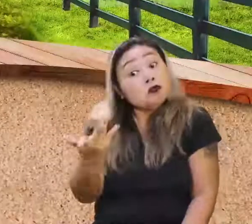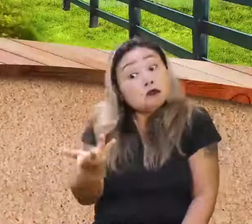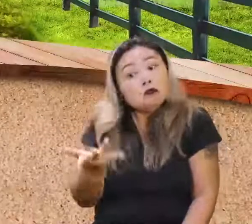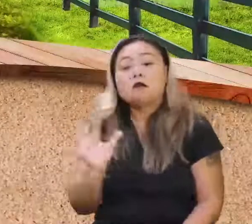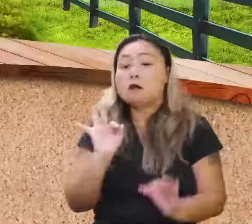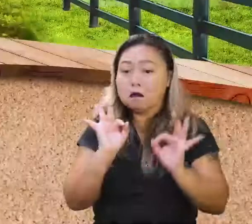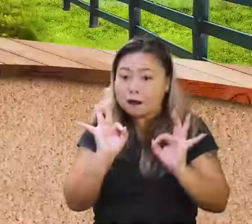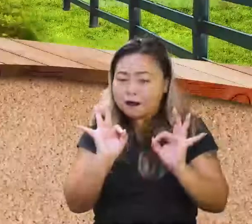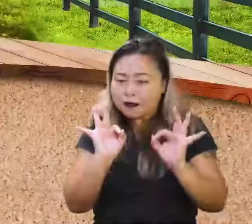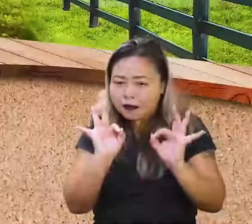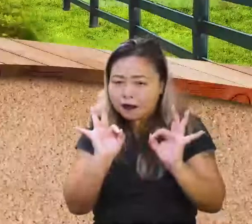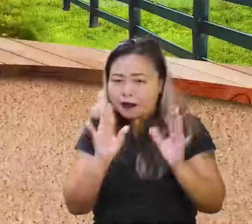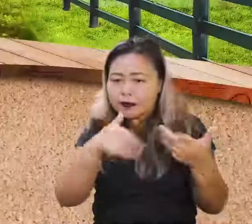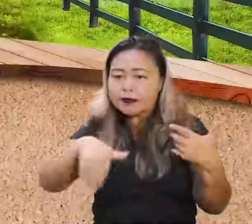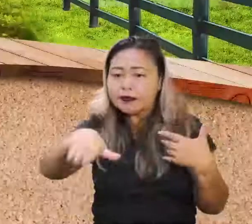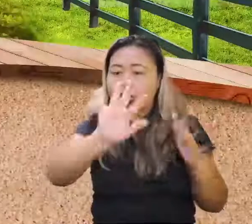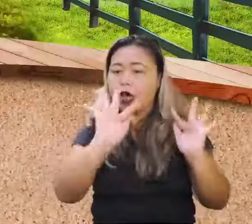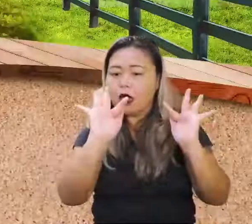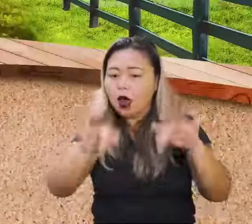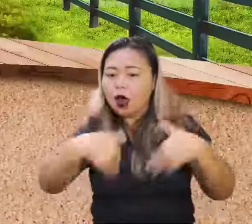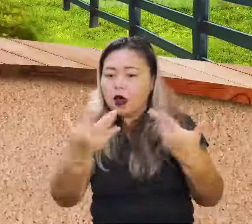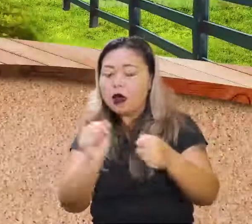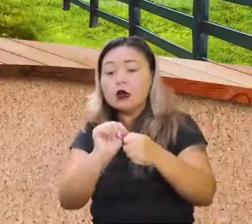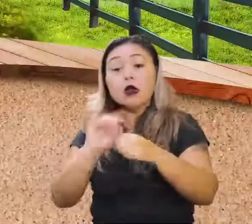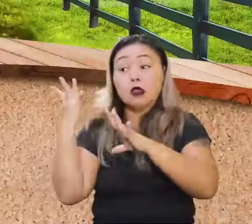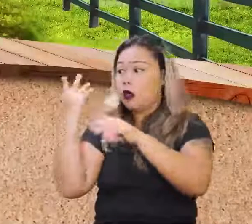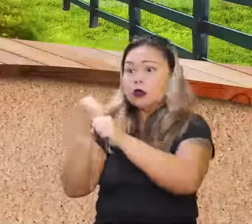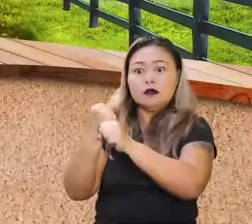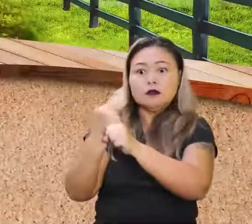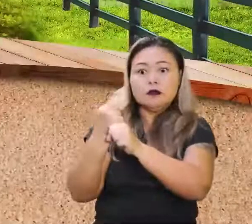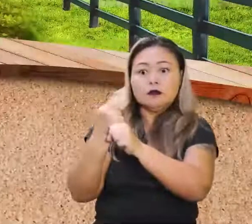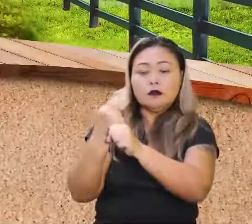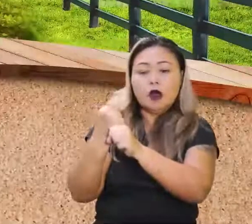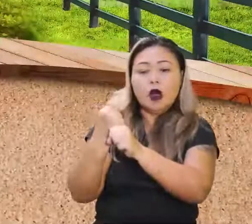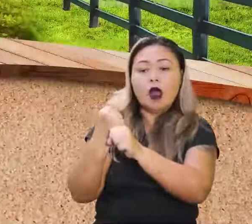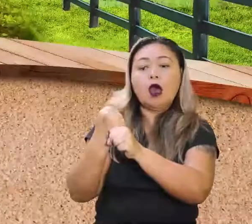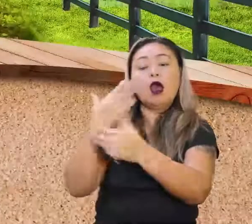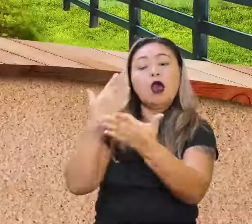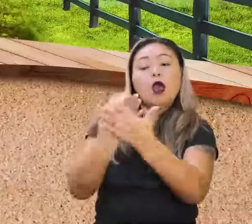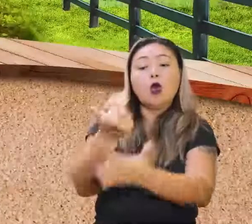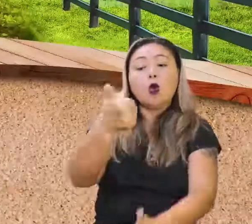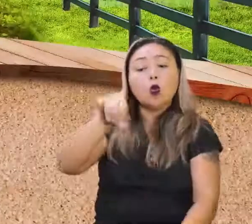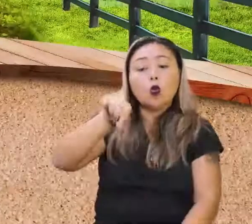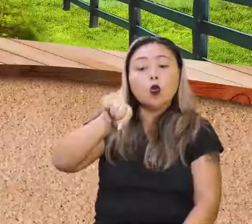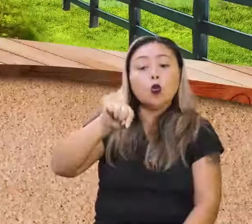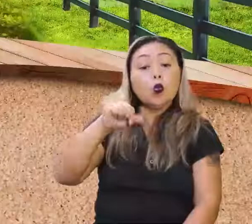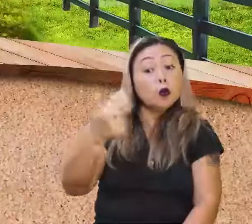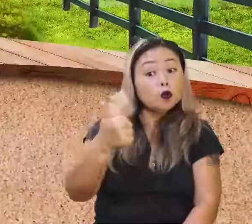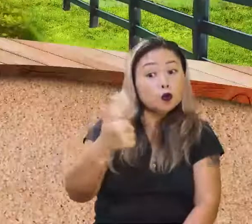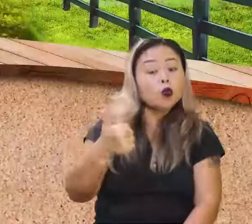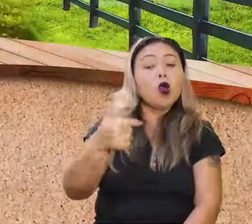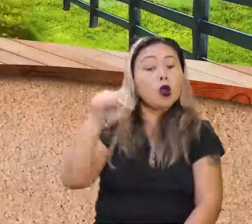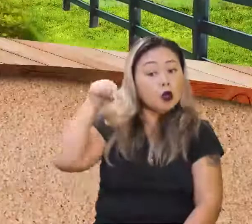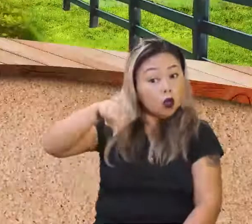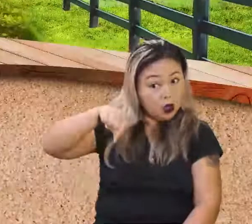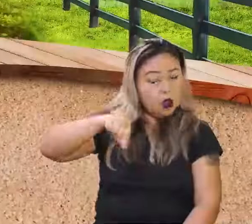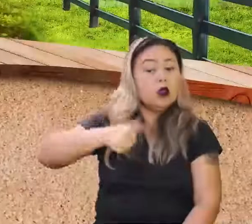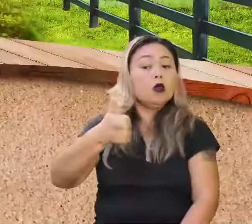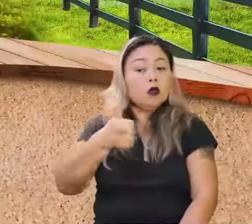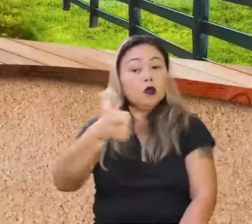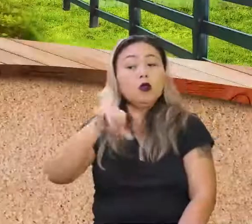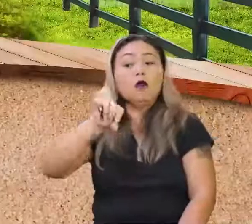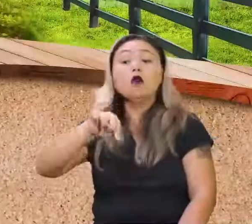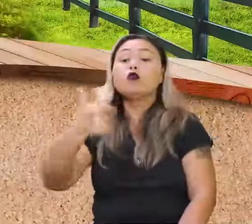Galerinha, depois de finalizar agora essa nossa revisão da aula 19.1, que foi feita a revisão agora